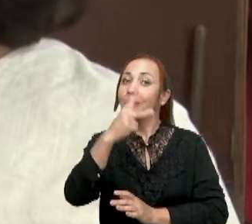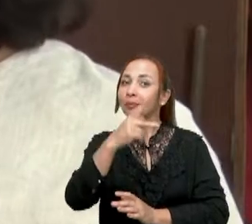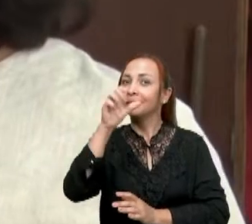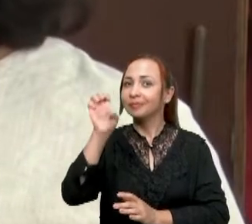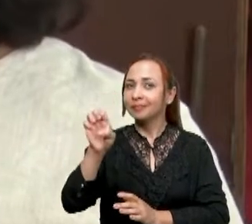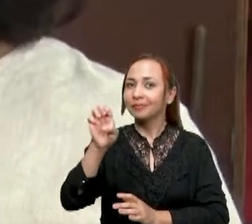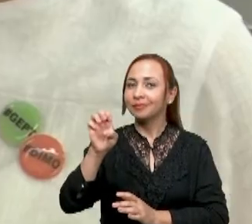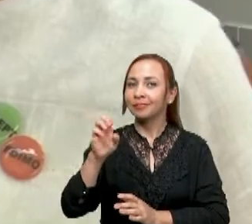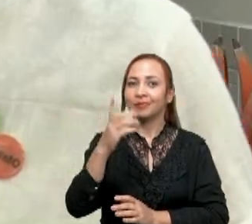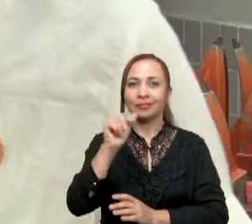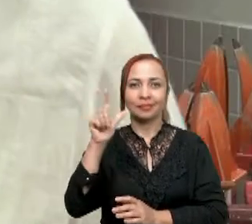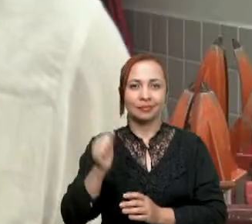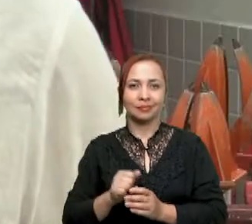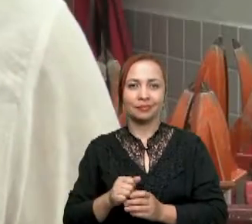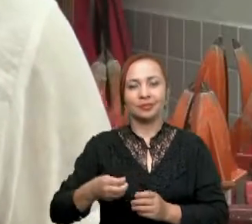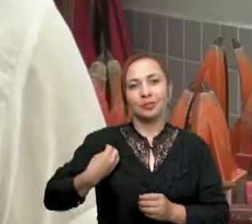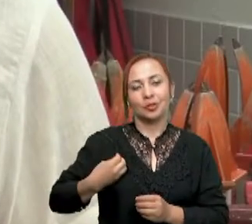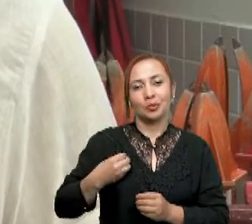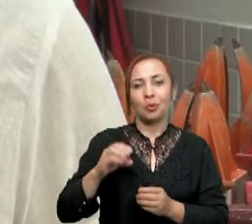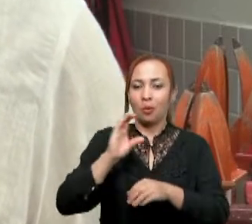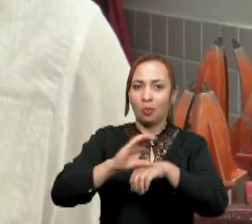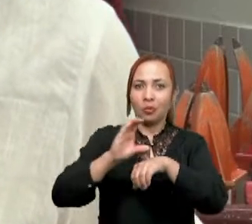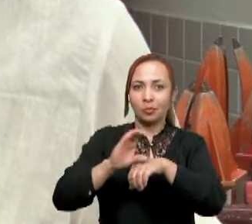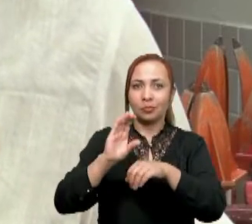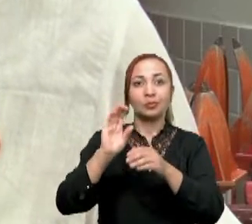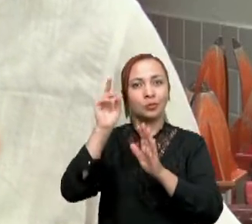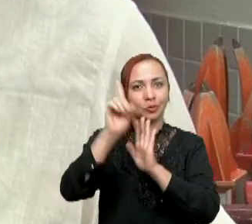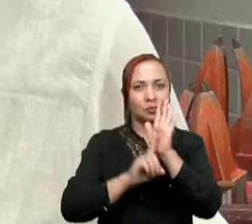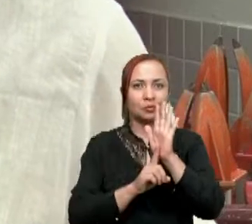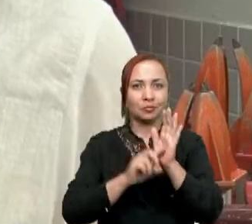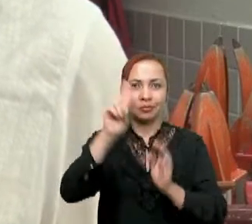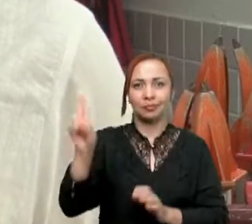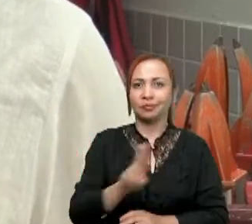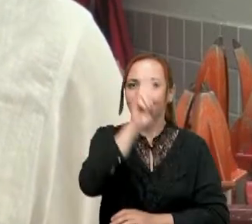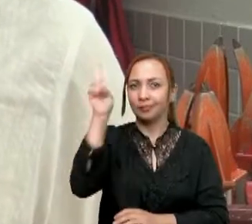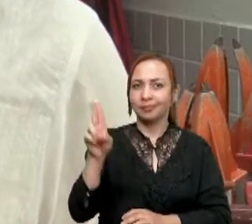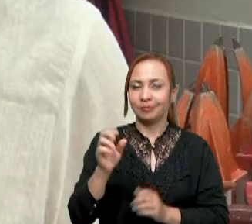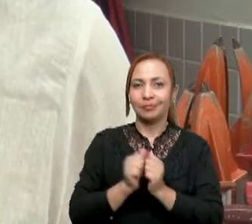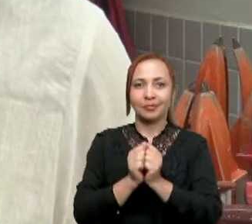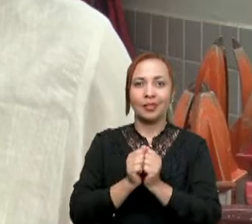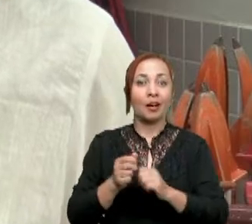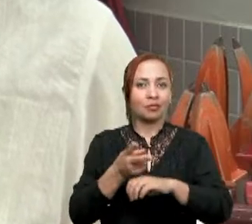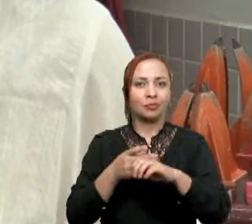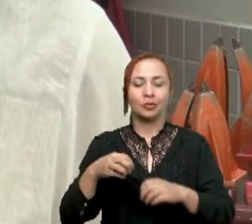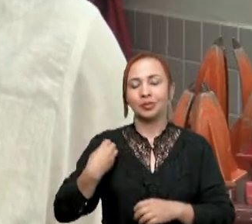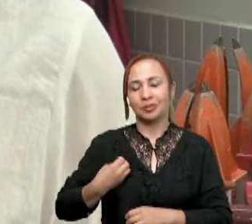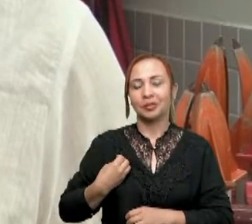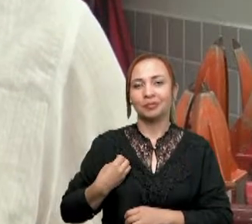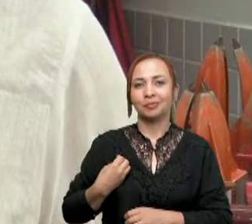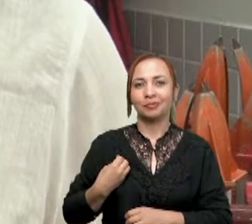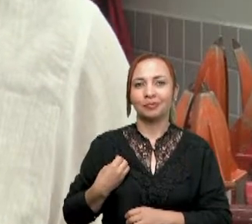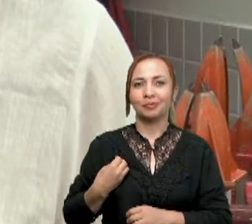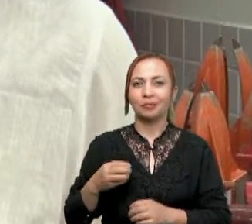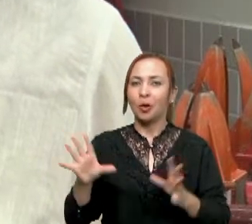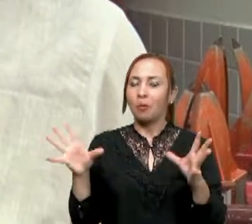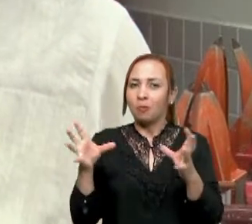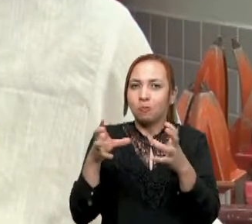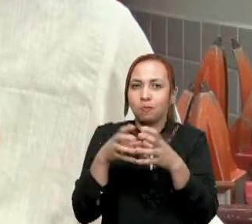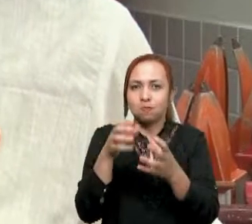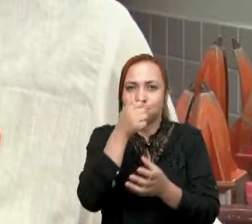Larissa Marques fazemos parte do curso de direito da Universidade de Pernambuco no Campus Arcoverde então estamos